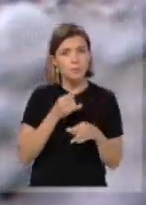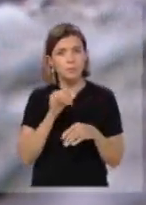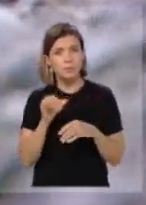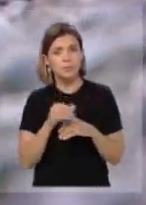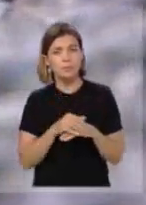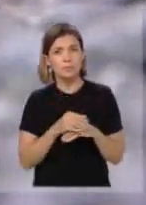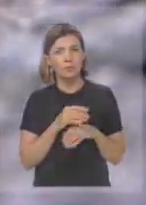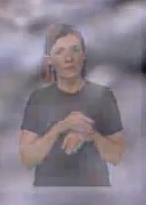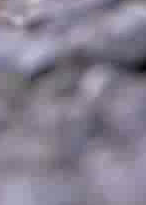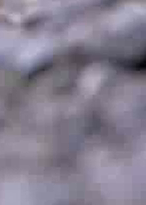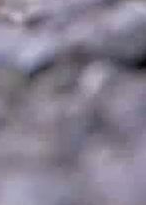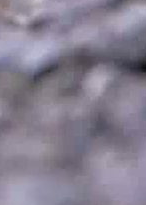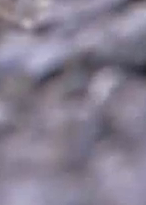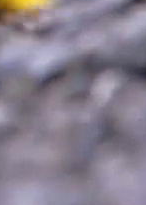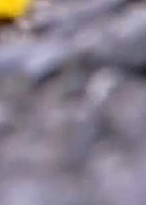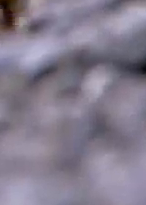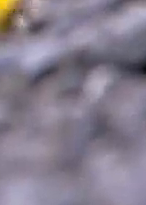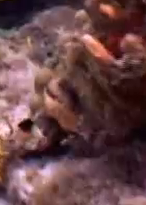químicos